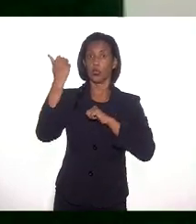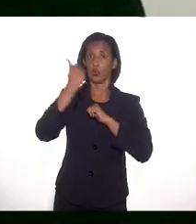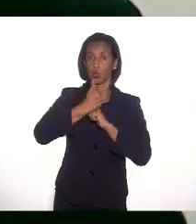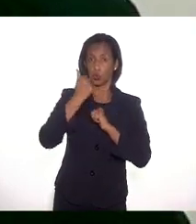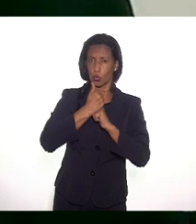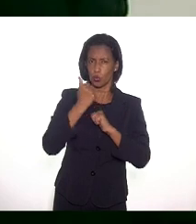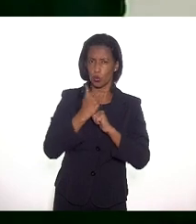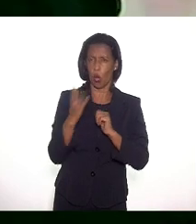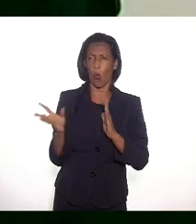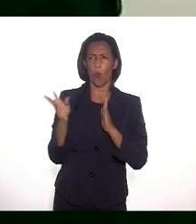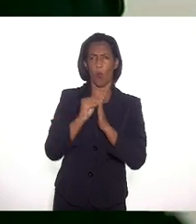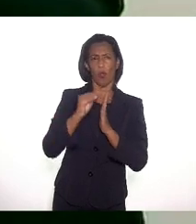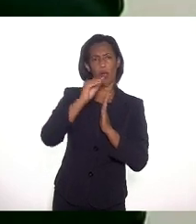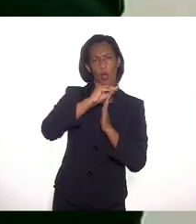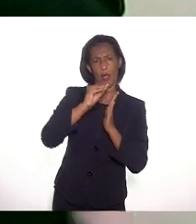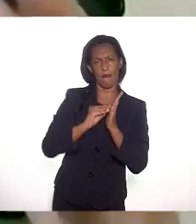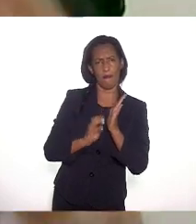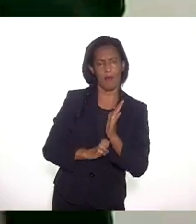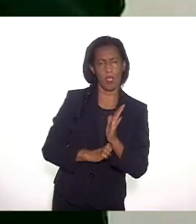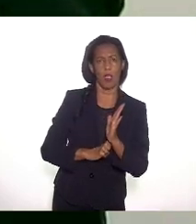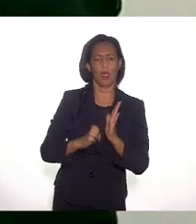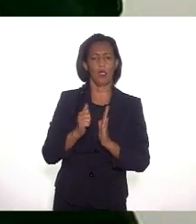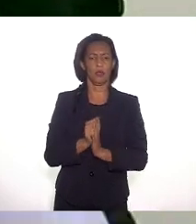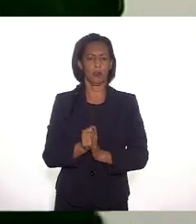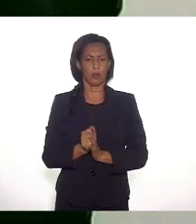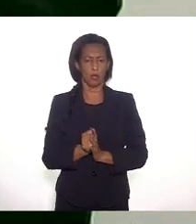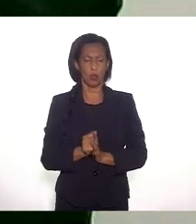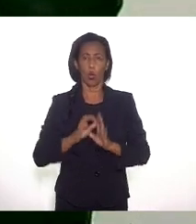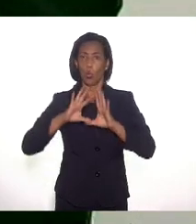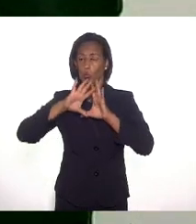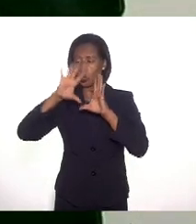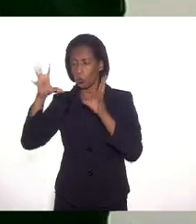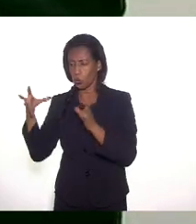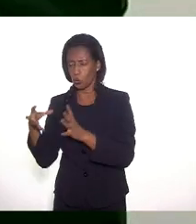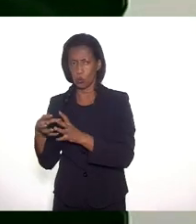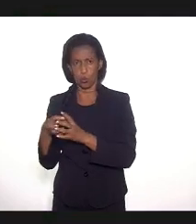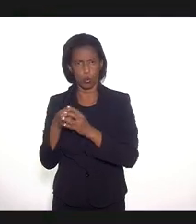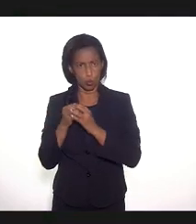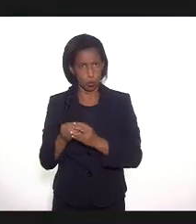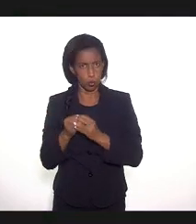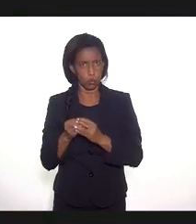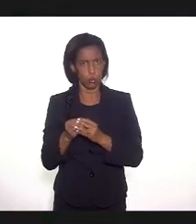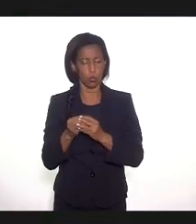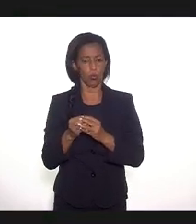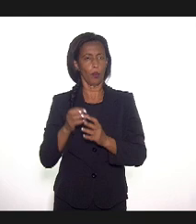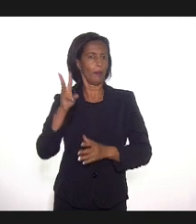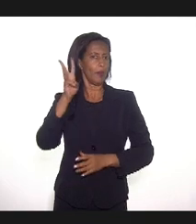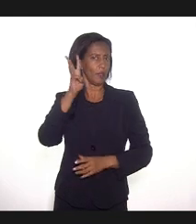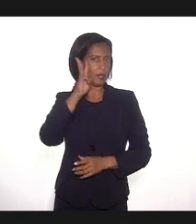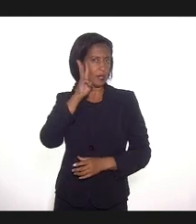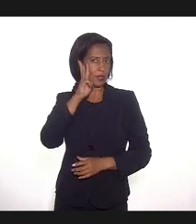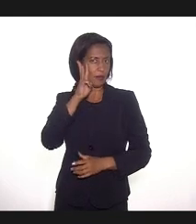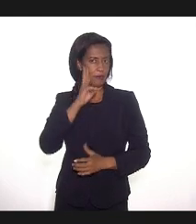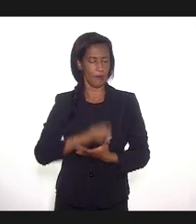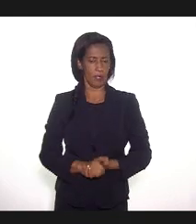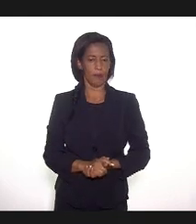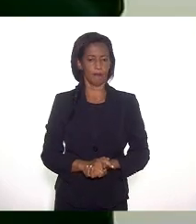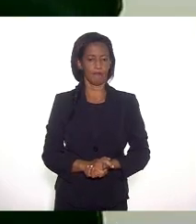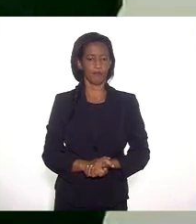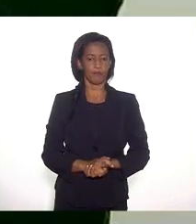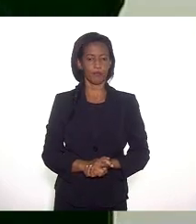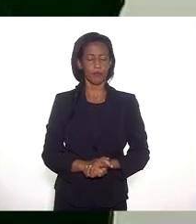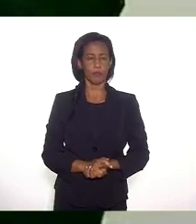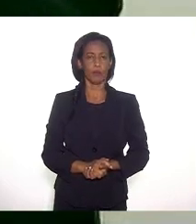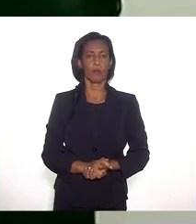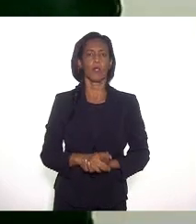dos antigos, da anexação, do projeto, votamos tudo. Acertando a casa. E dando parecer no do Elbert na terça,